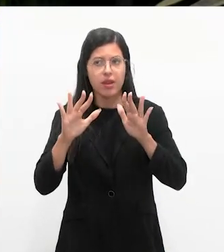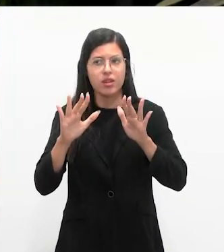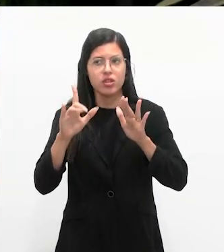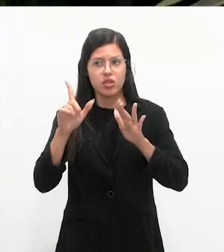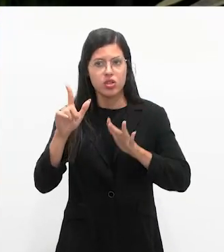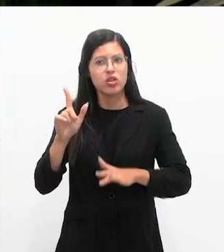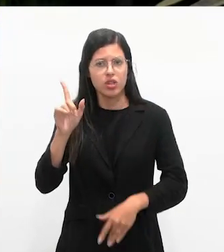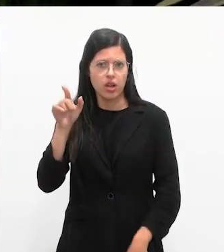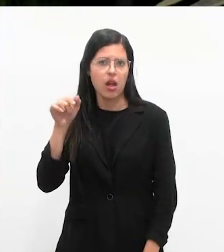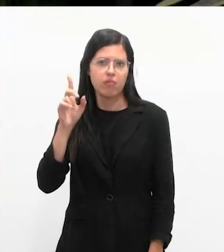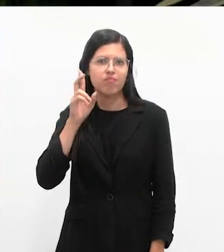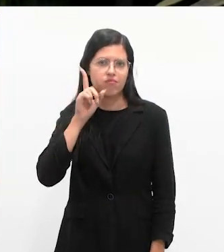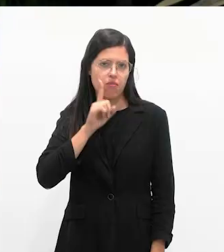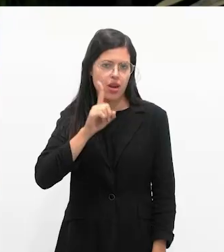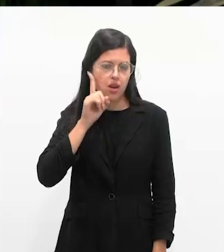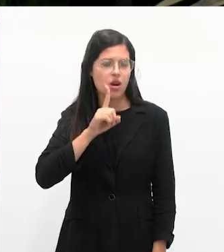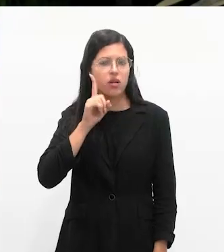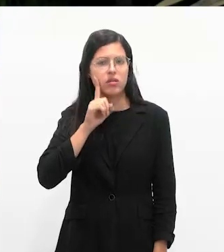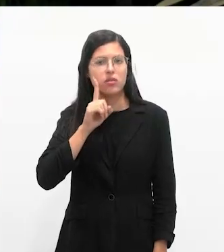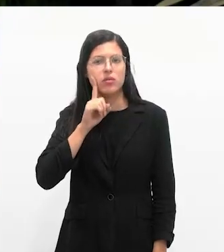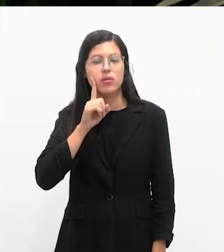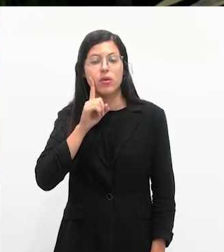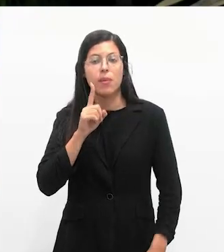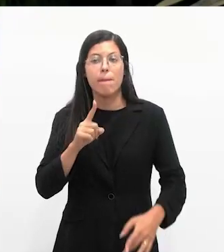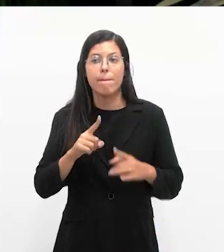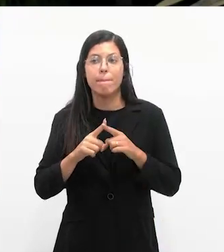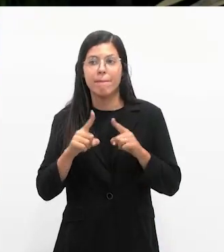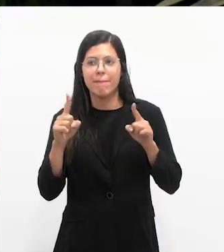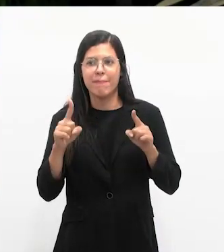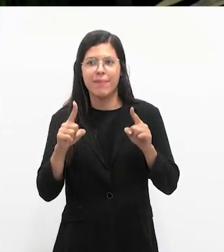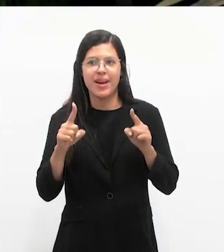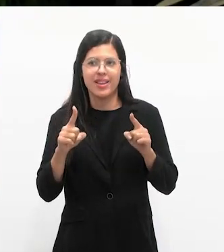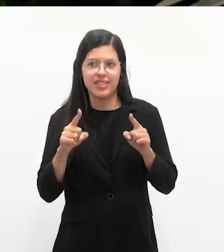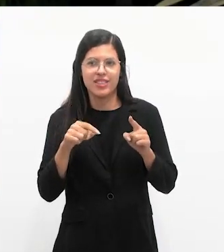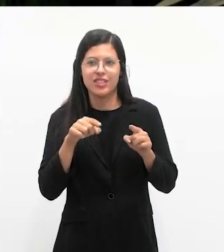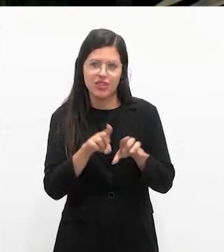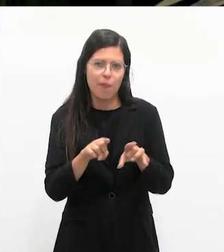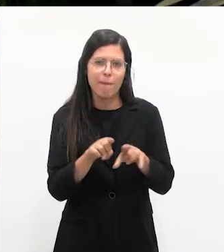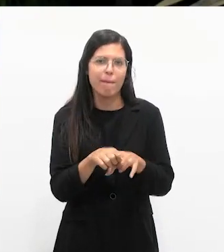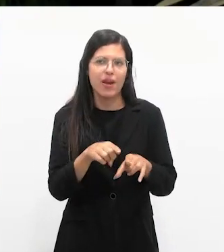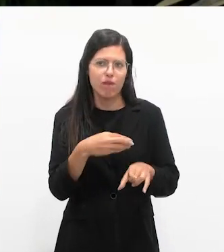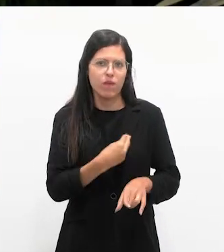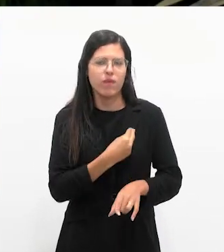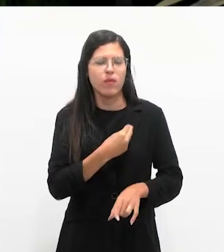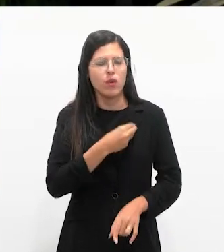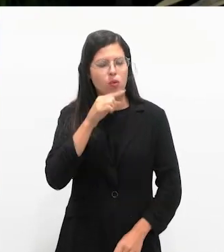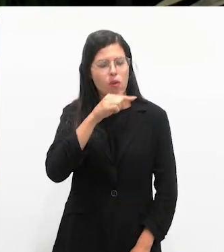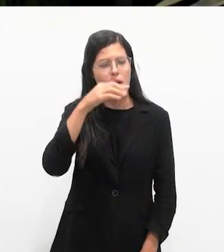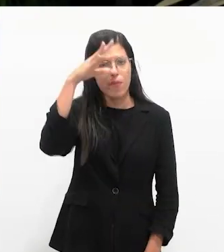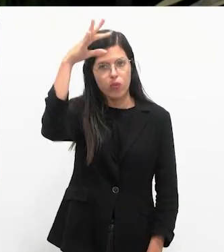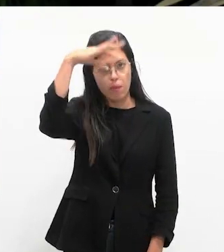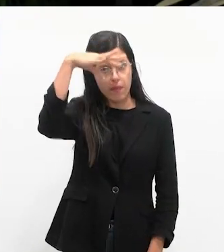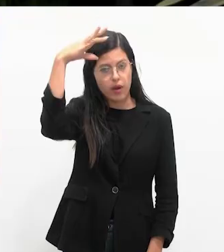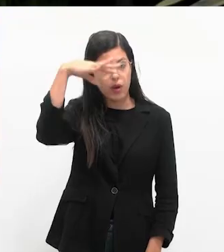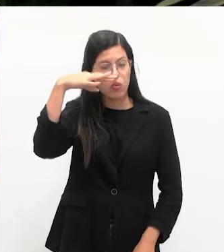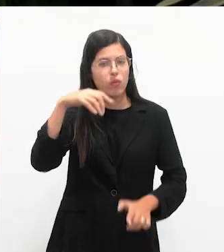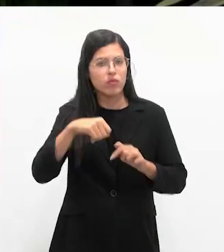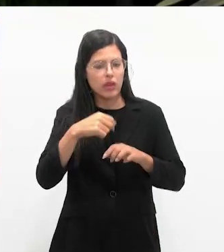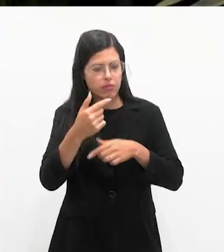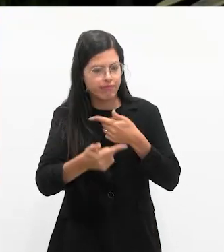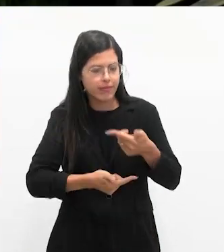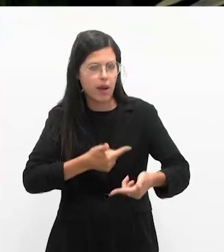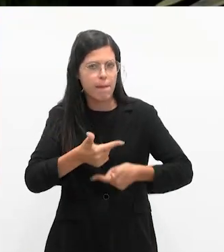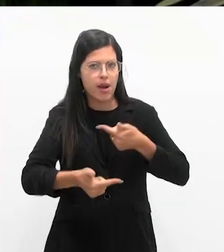é norte-americano, nós sabemos, mas ele tem os pés ali fincados no Peru, onde ele desenvolveu bastante tempo o